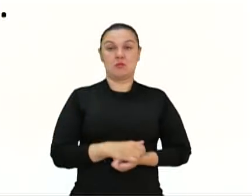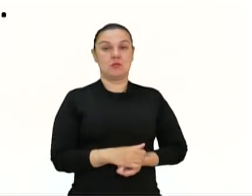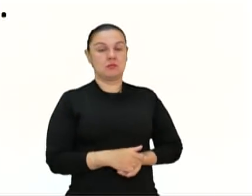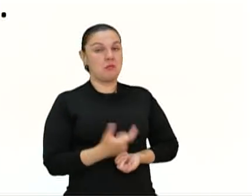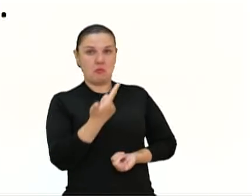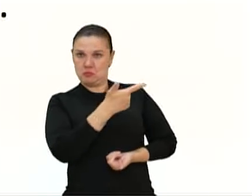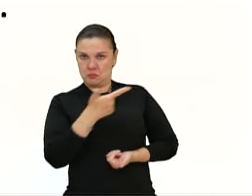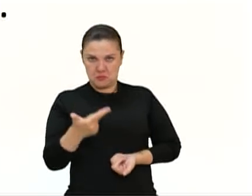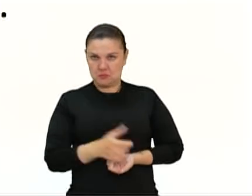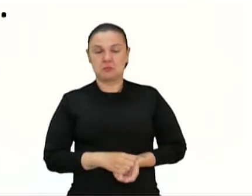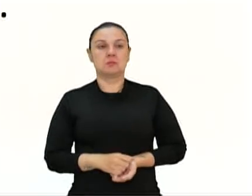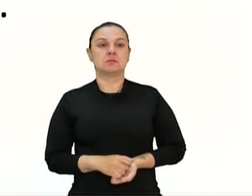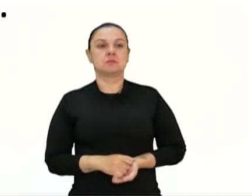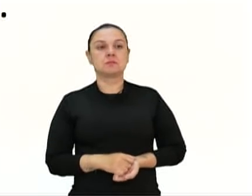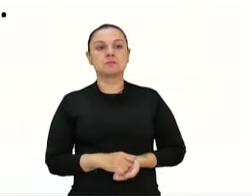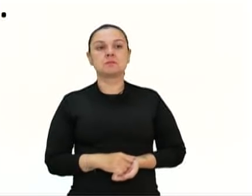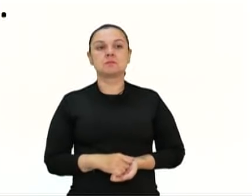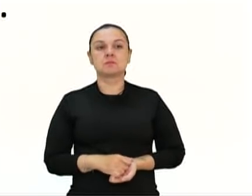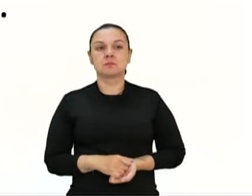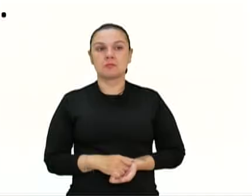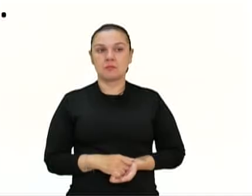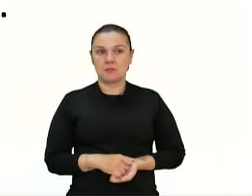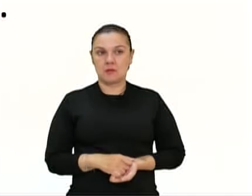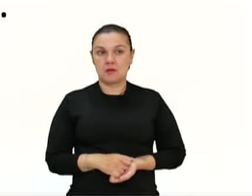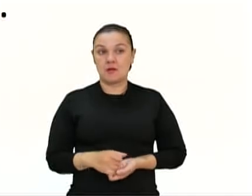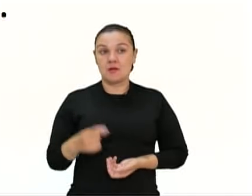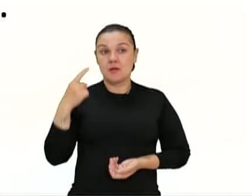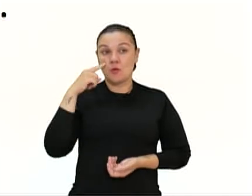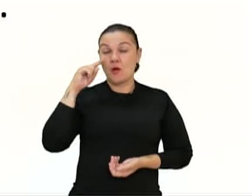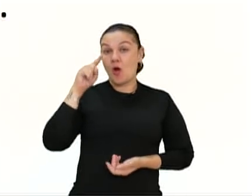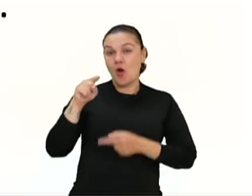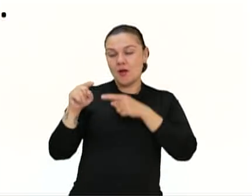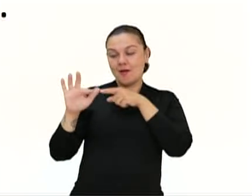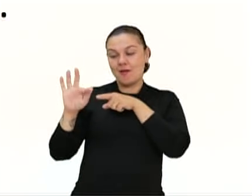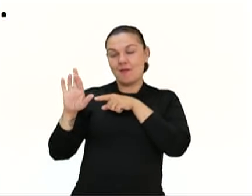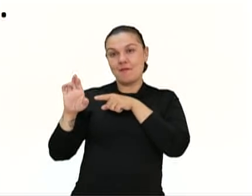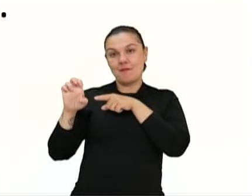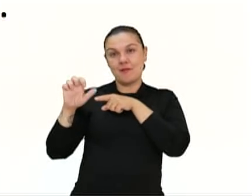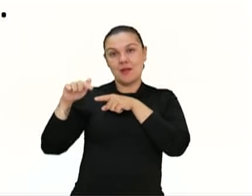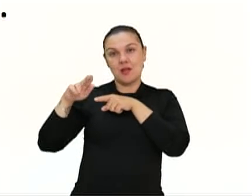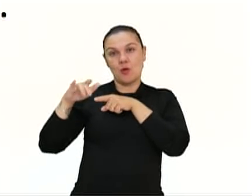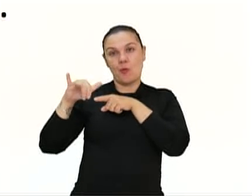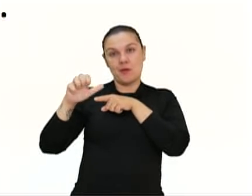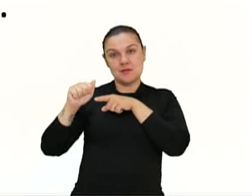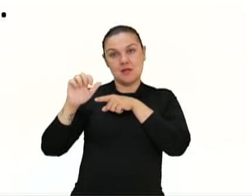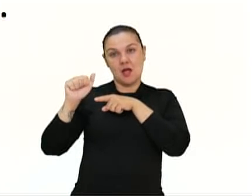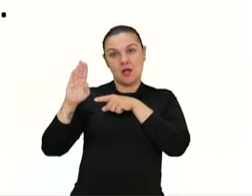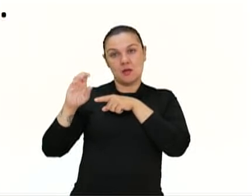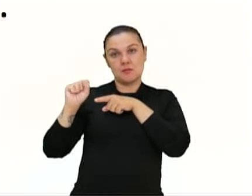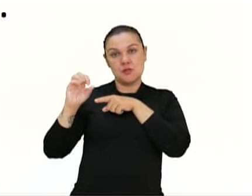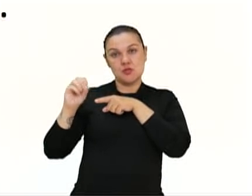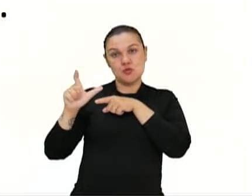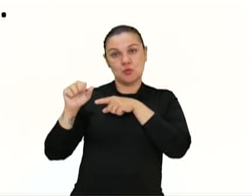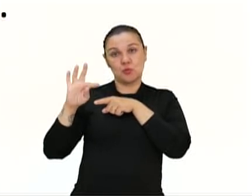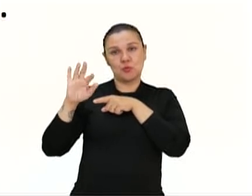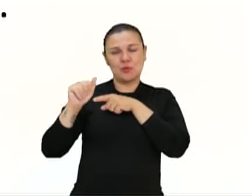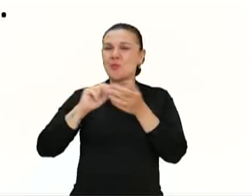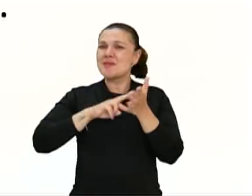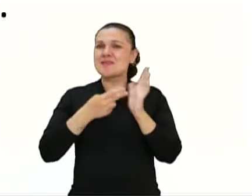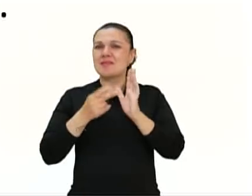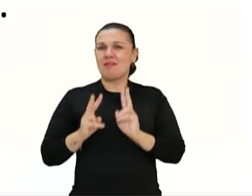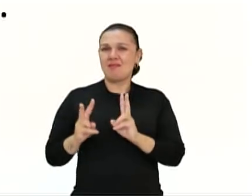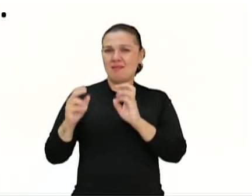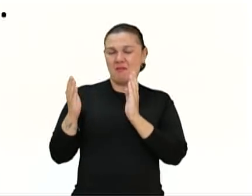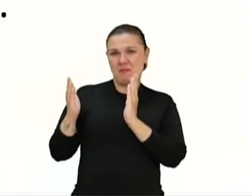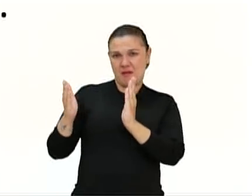3 e assim por diante. Então eu tenho, o que quer dizer essa palavra frequência absoluta? O que quer dizer esse termo que apareceu